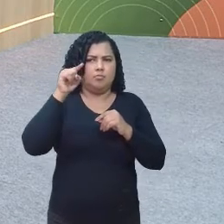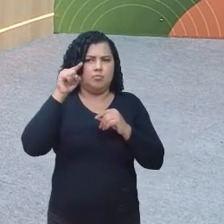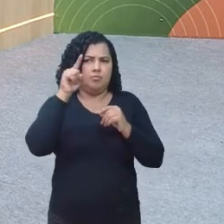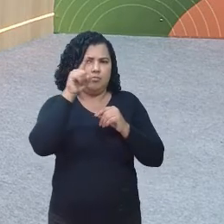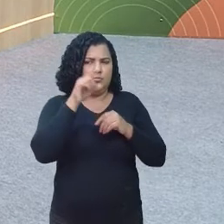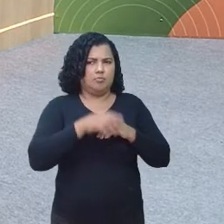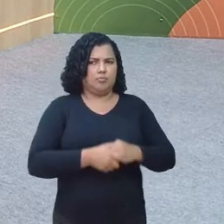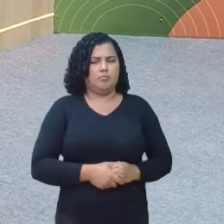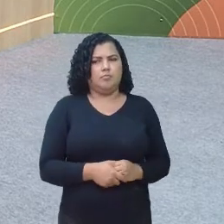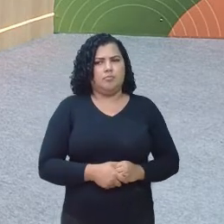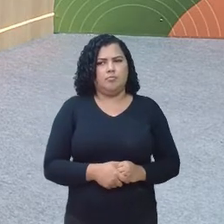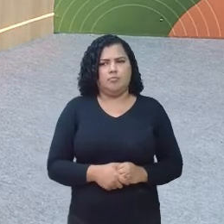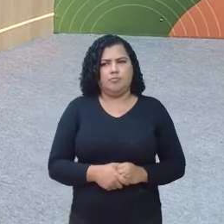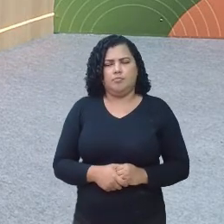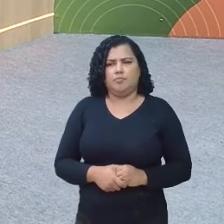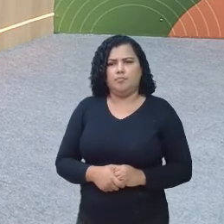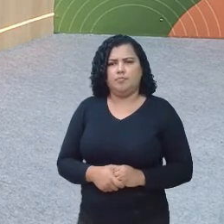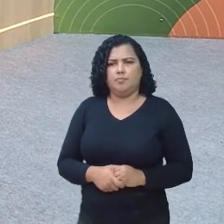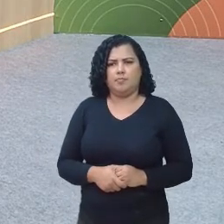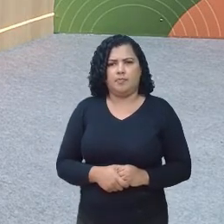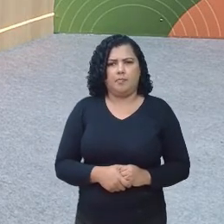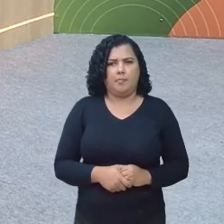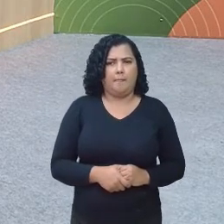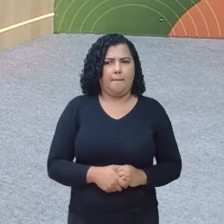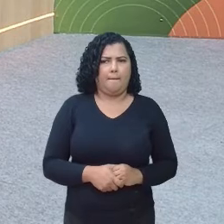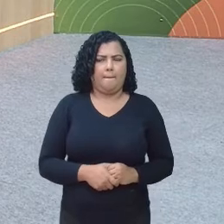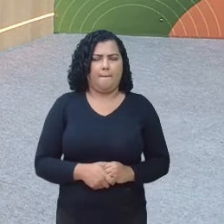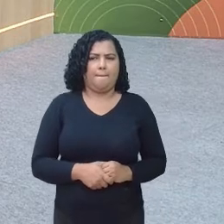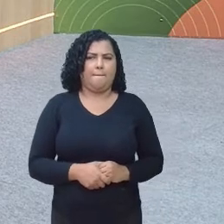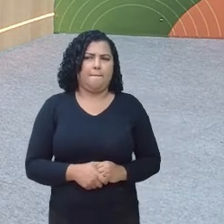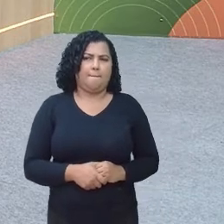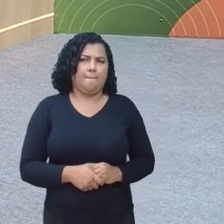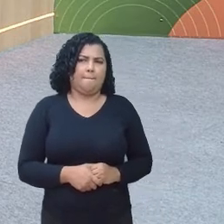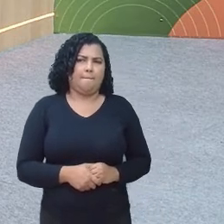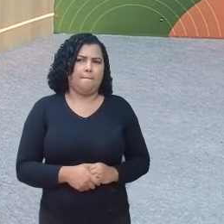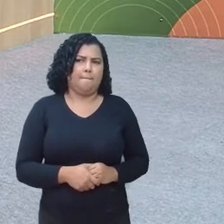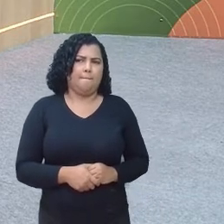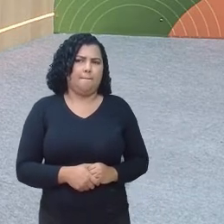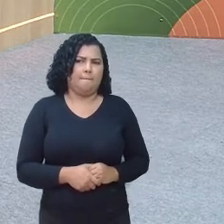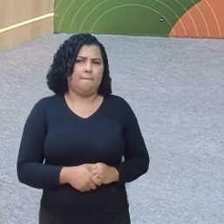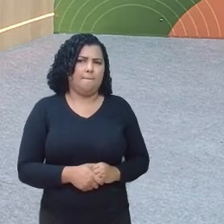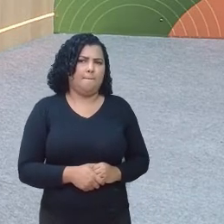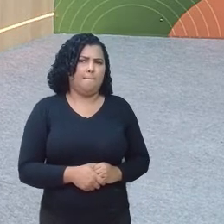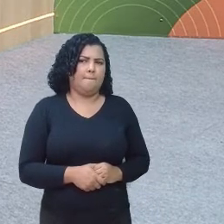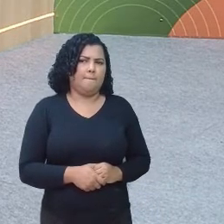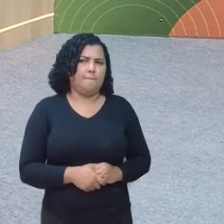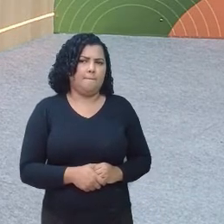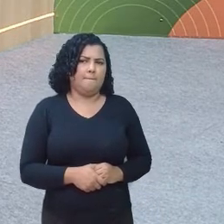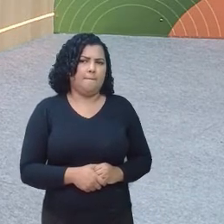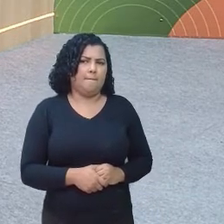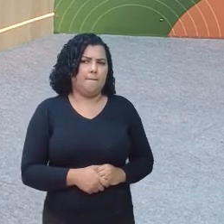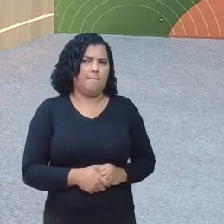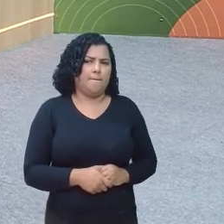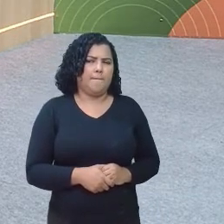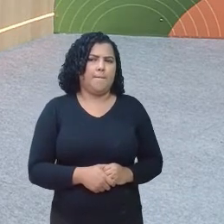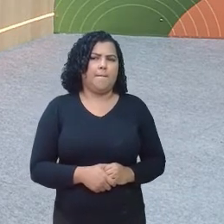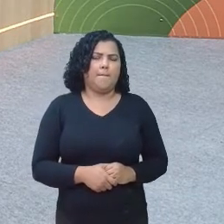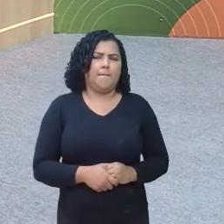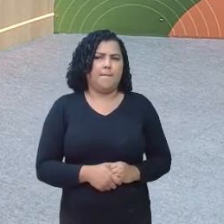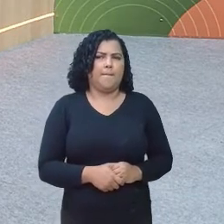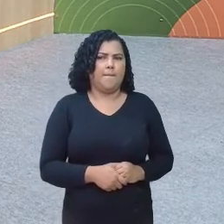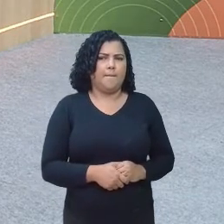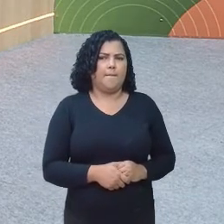ali. Então, se eu observar isso na figura como um todo, você vai observar que todos os lados são compostos